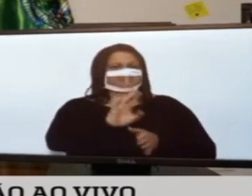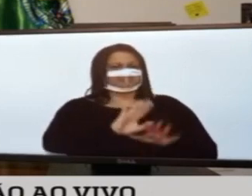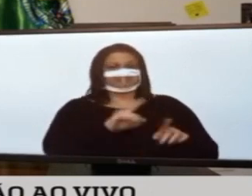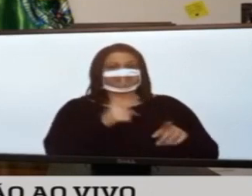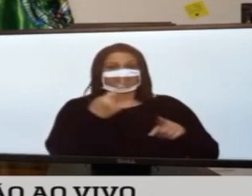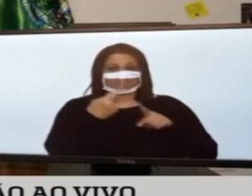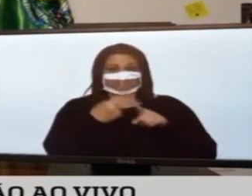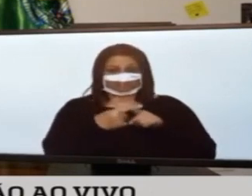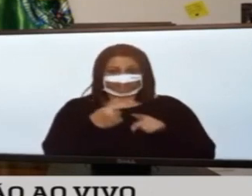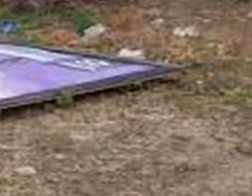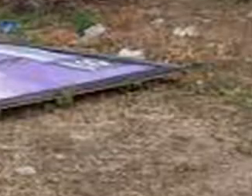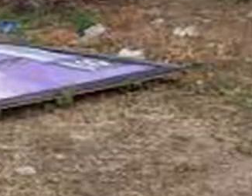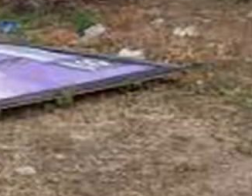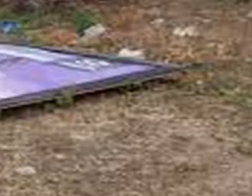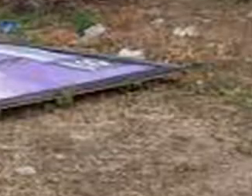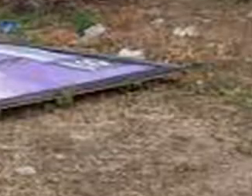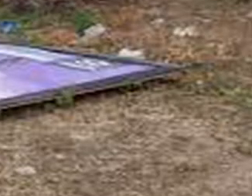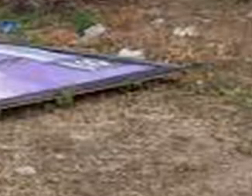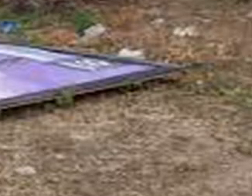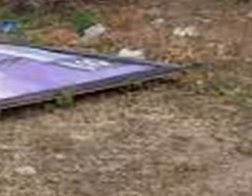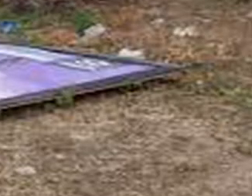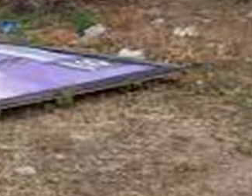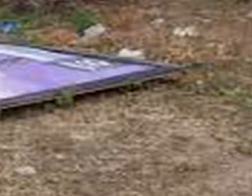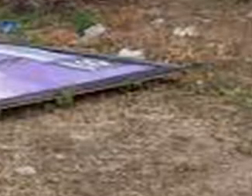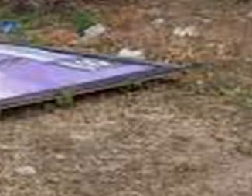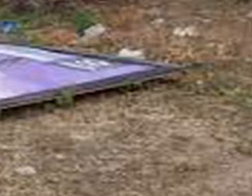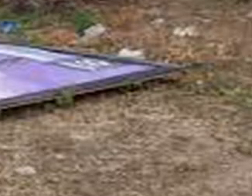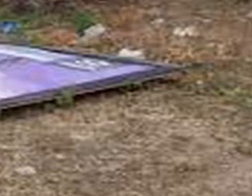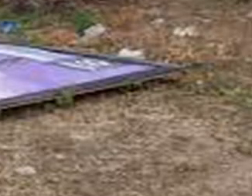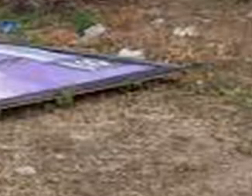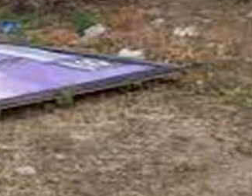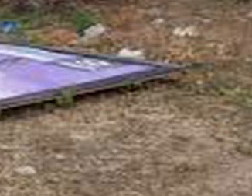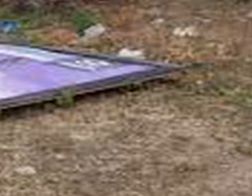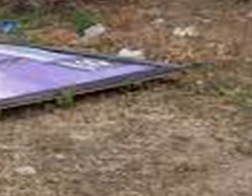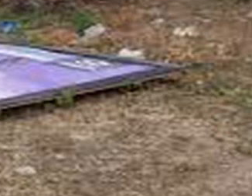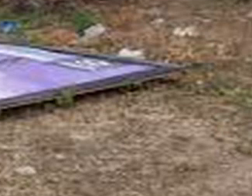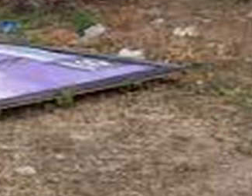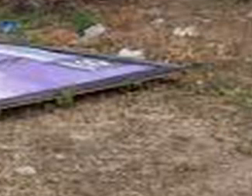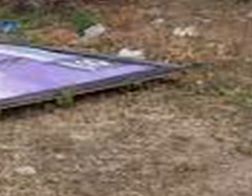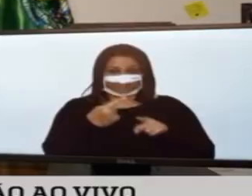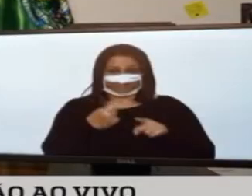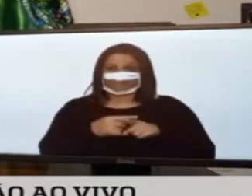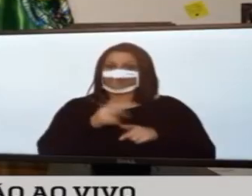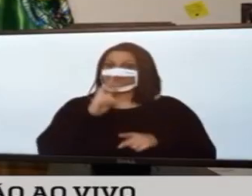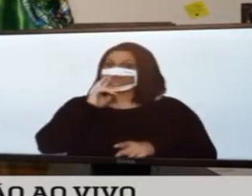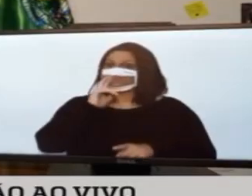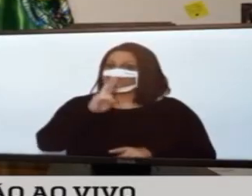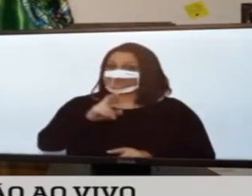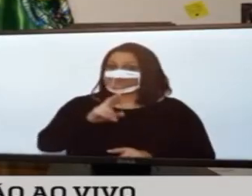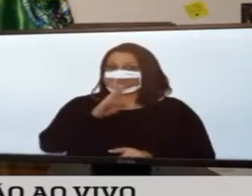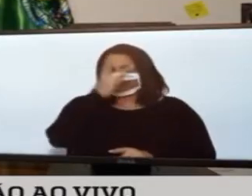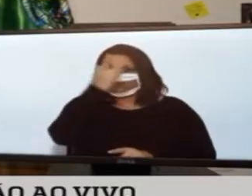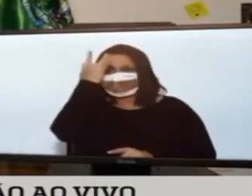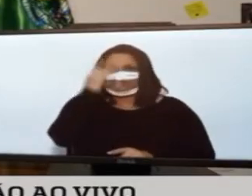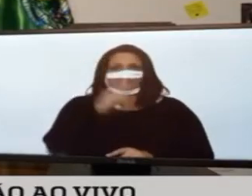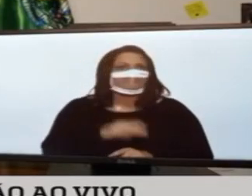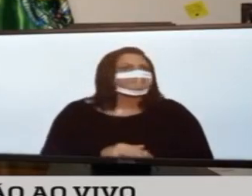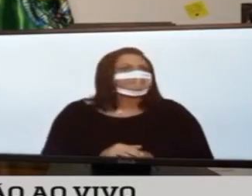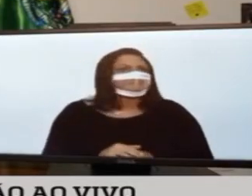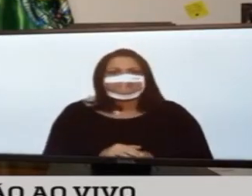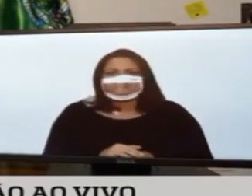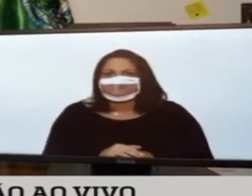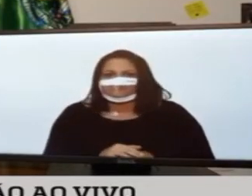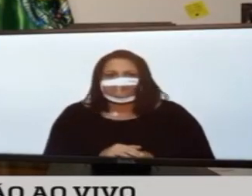Brasileiro tem que enfrentar um segundo inimigo. O presidente da República, Jair Bolsonaro,